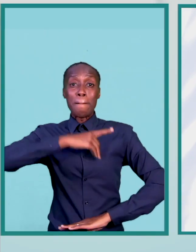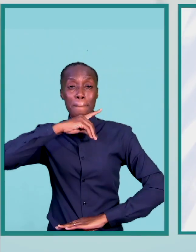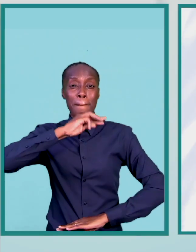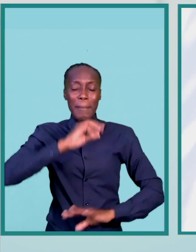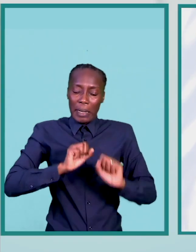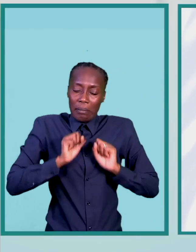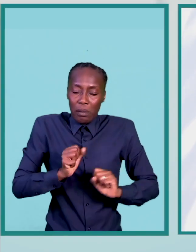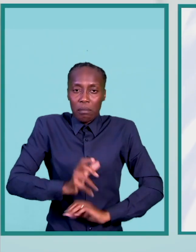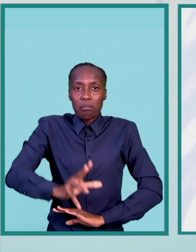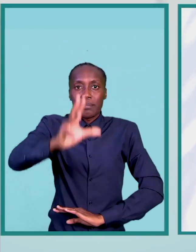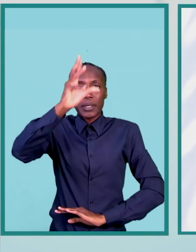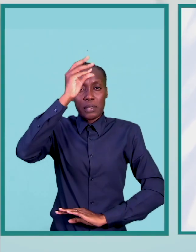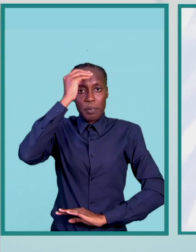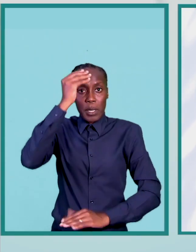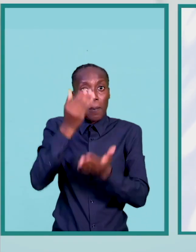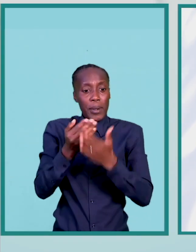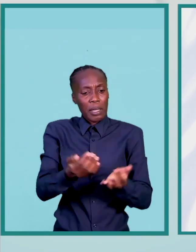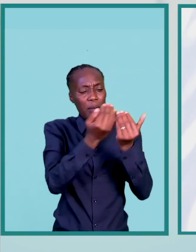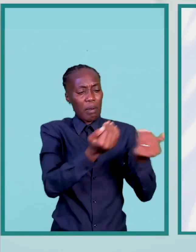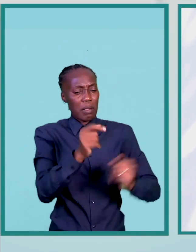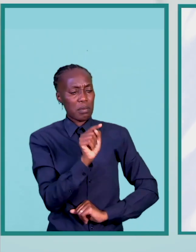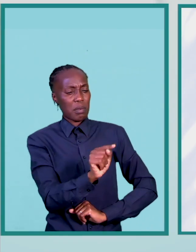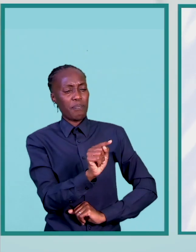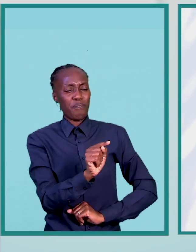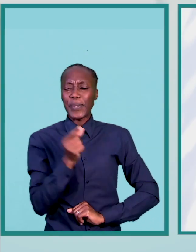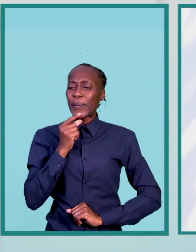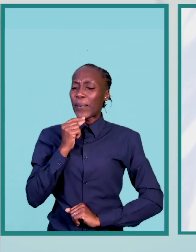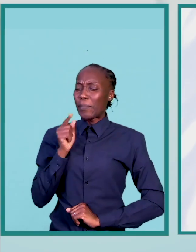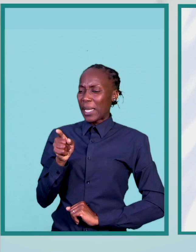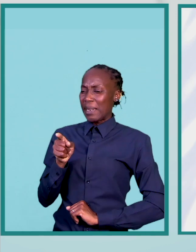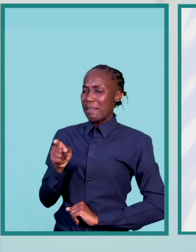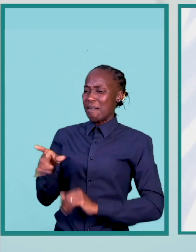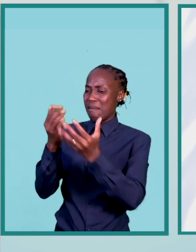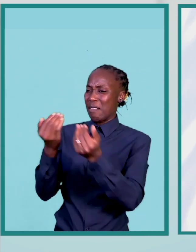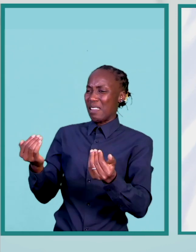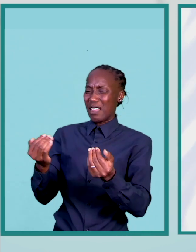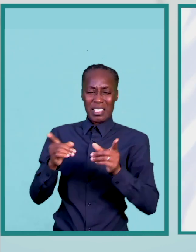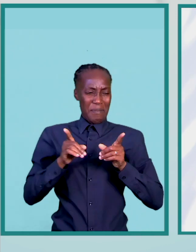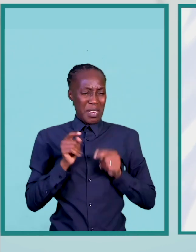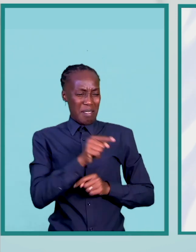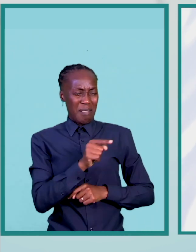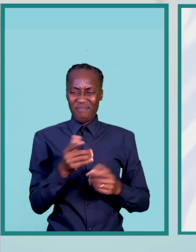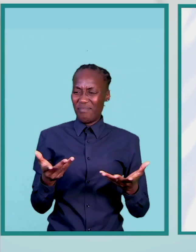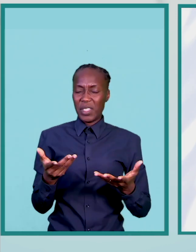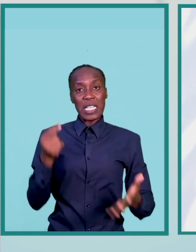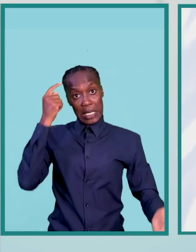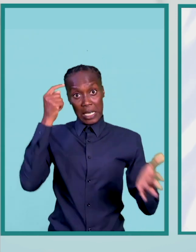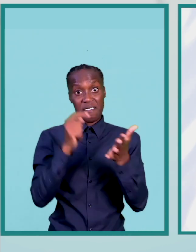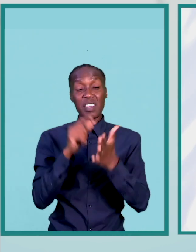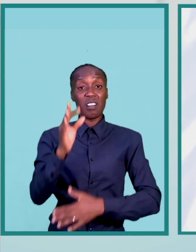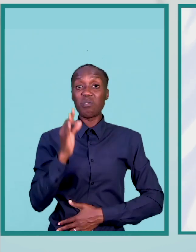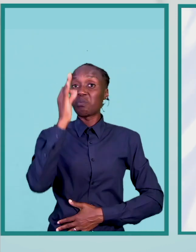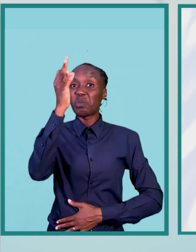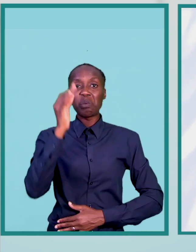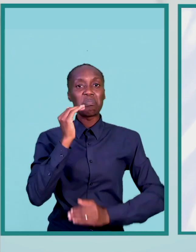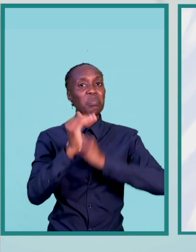desta compreensão dos pais perceberem que ao permitirem que uma menor, que um menor também entre nesta união prematura, está a pôr